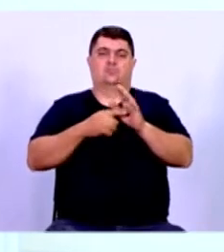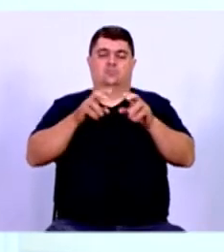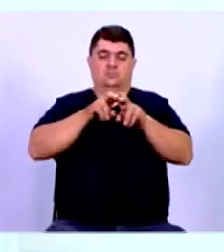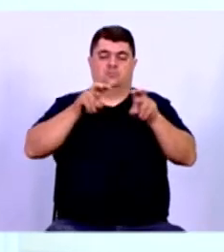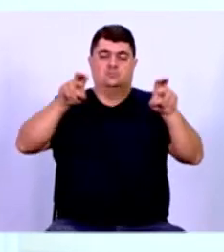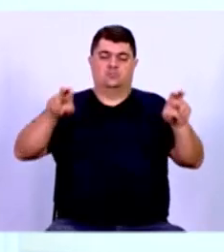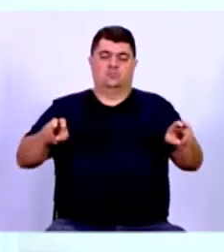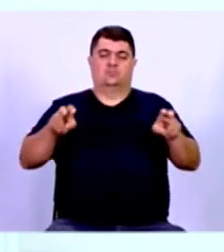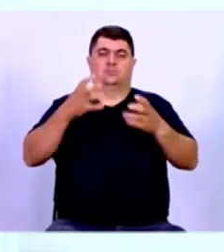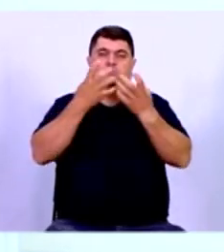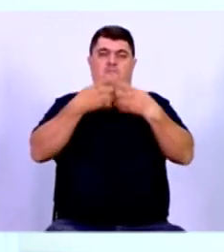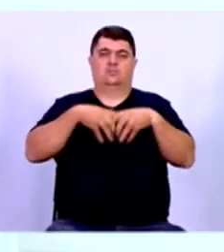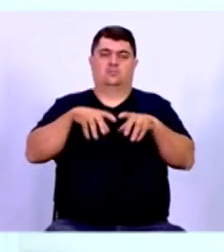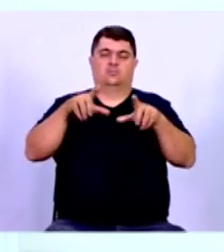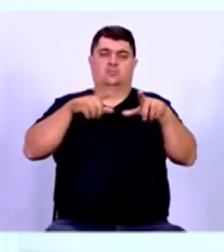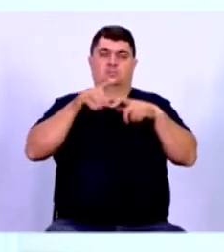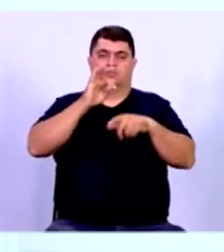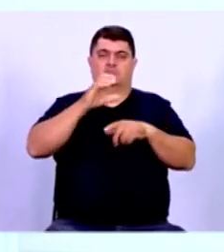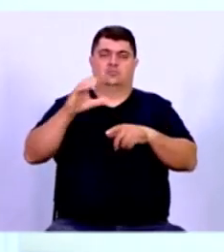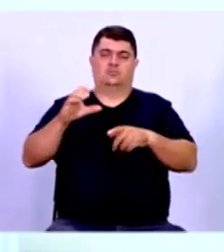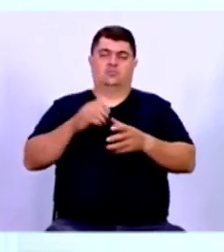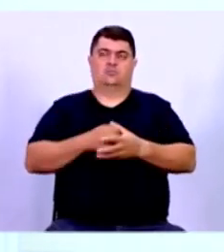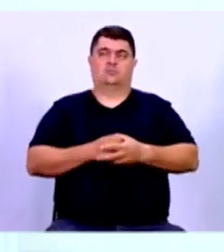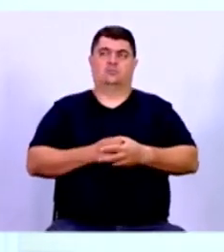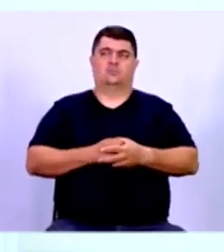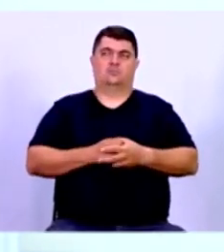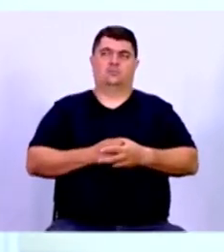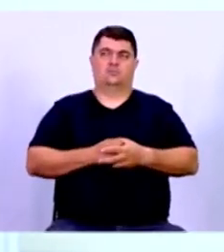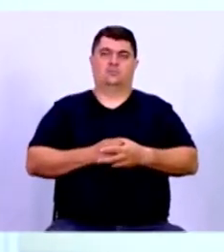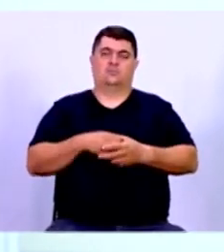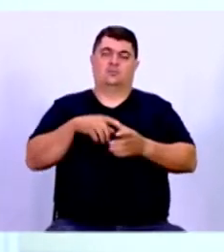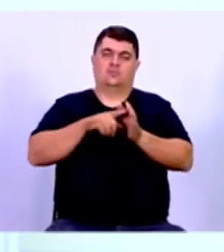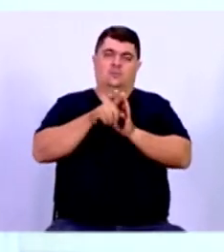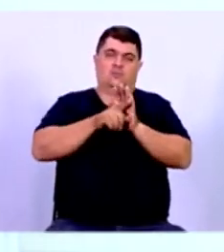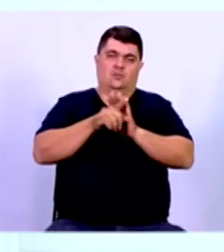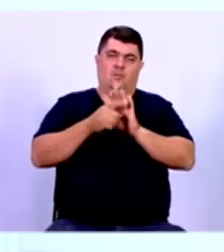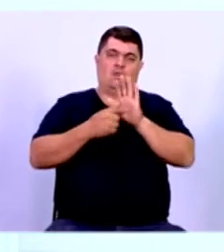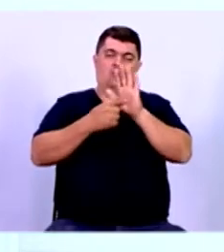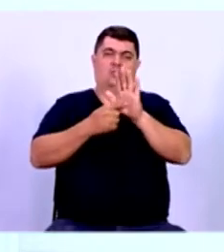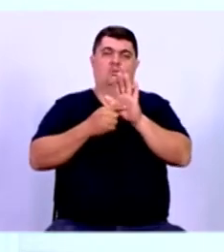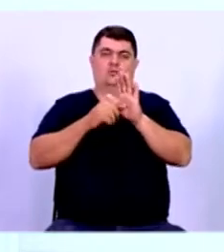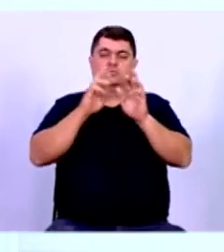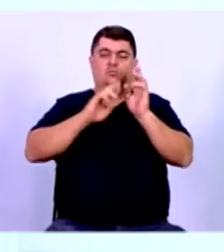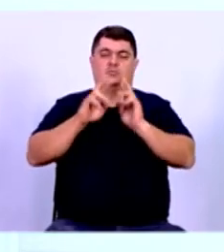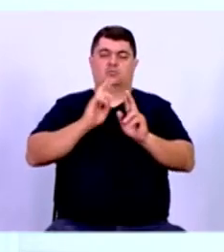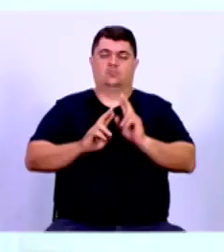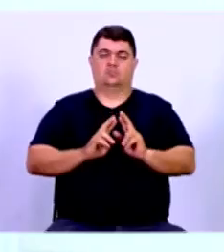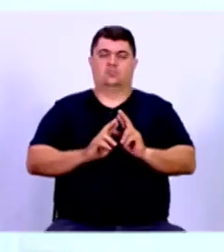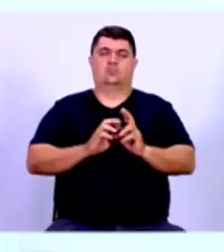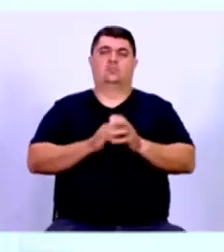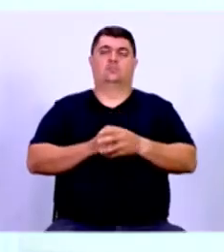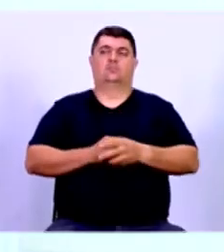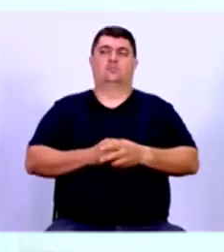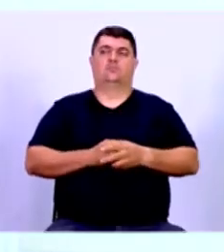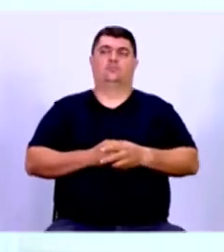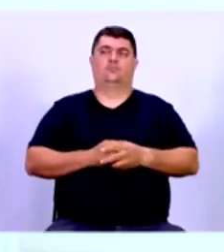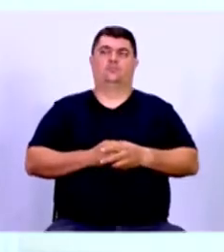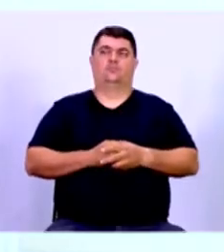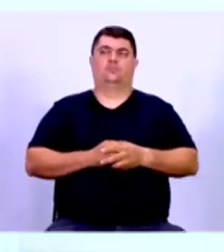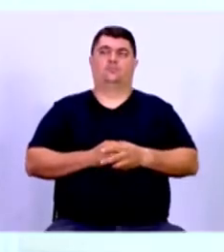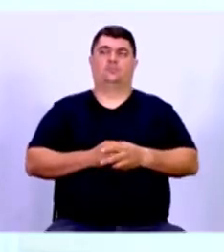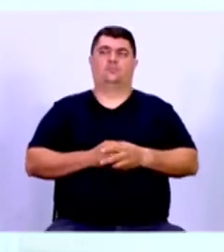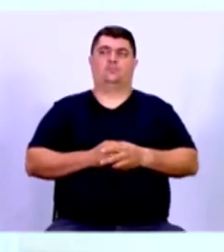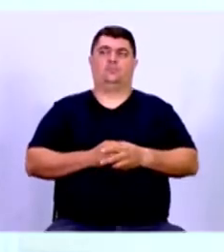do Instituto como trabalho de conclusão de curso. Você vai realizar a pesquisa e apresentar os resultados dessa pesquisa como seu trabalho de conclusão de